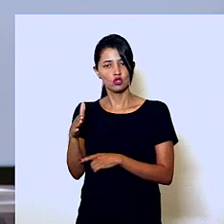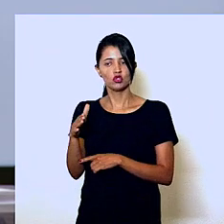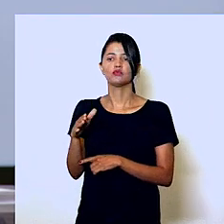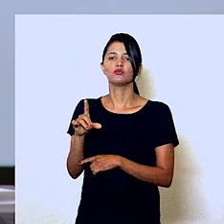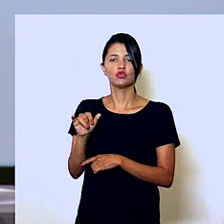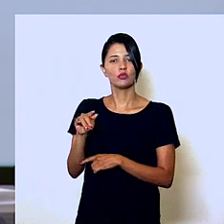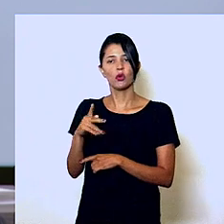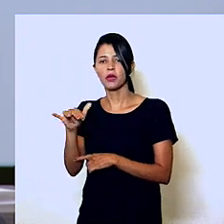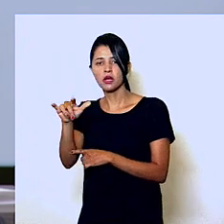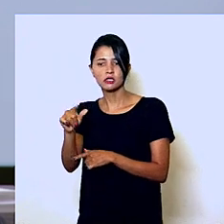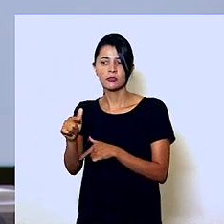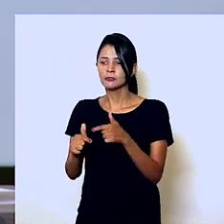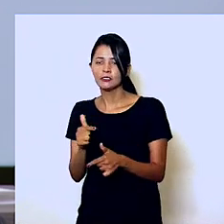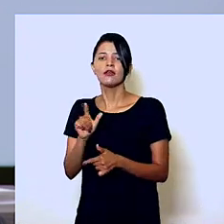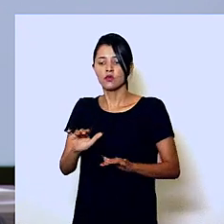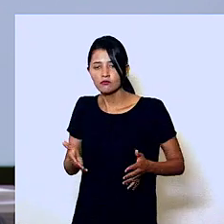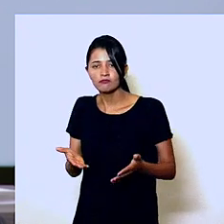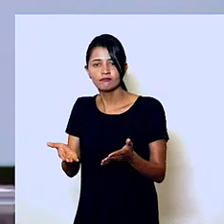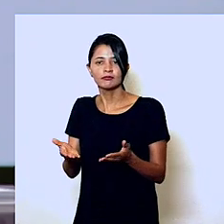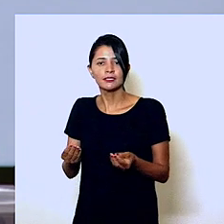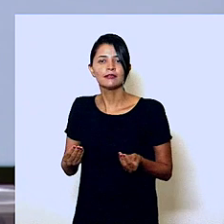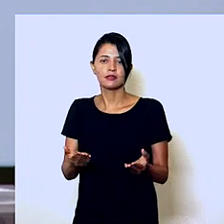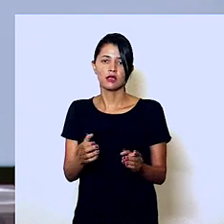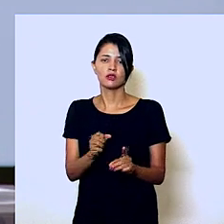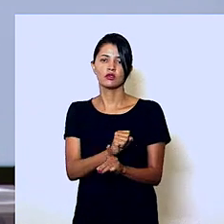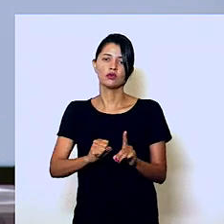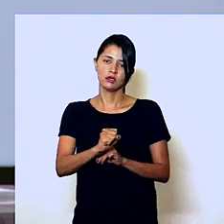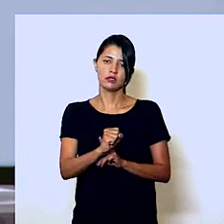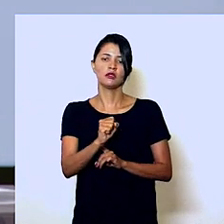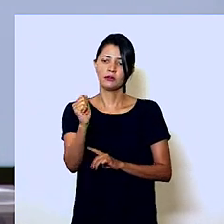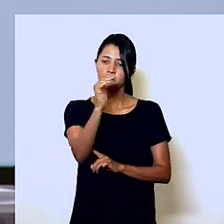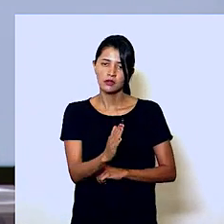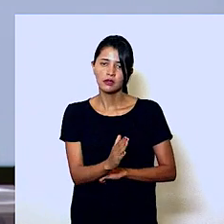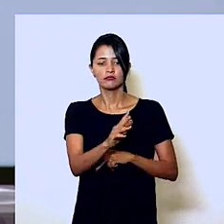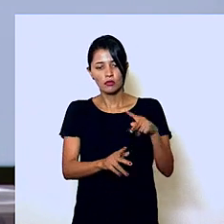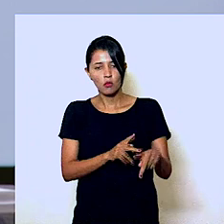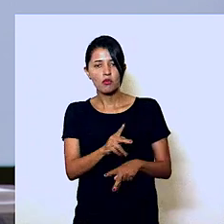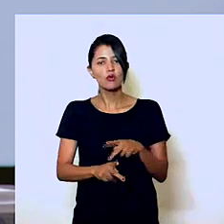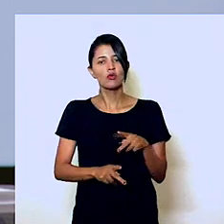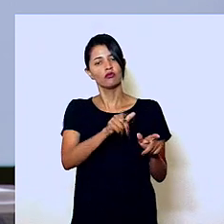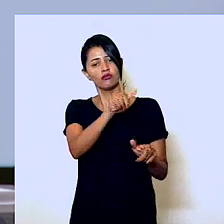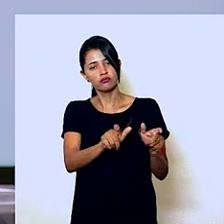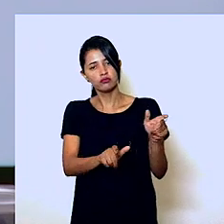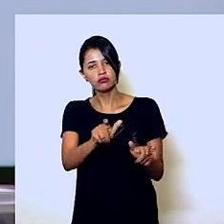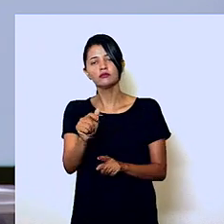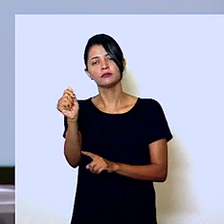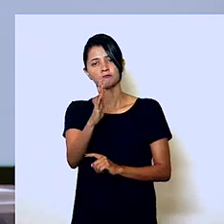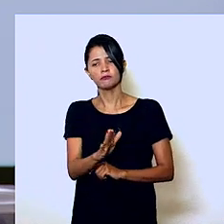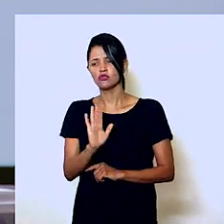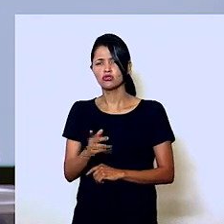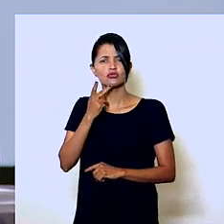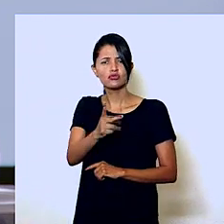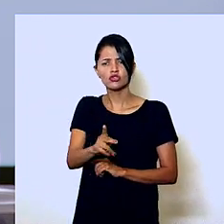podemos dar à sociedade brasileira, aos cidadãos brasileiros, como eu já havia ressaltado em 6 de abril no meu discurso de posse,